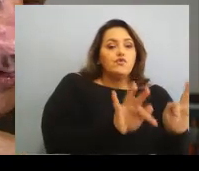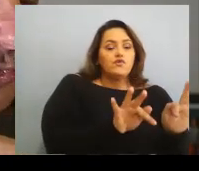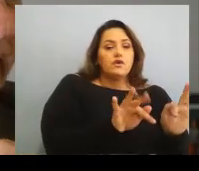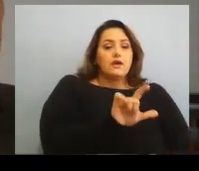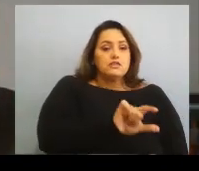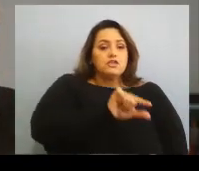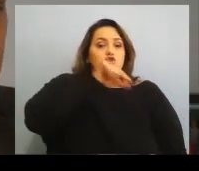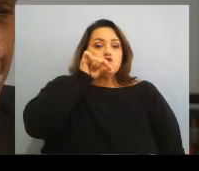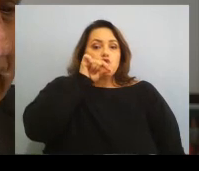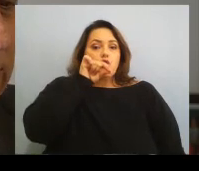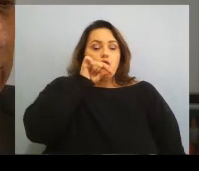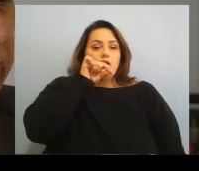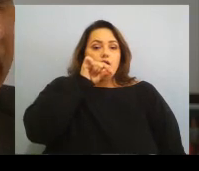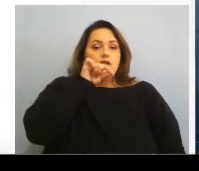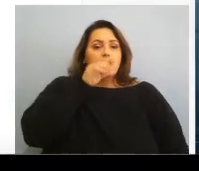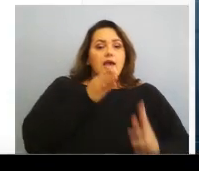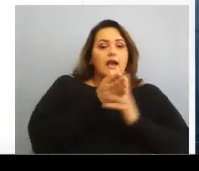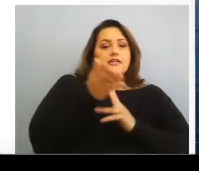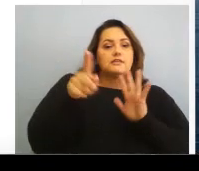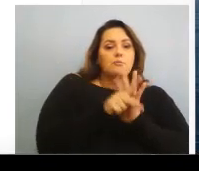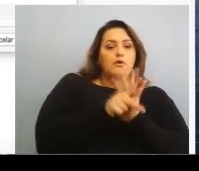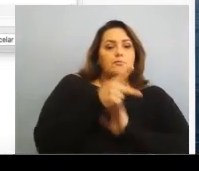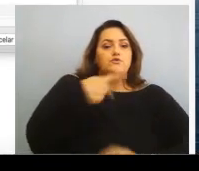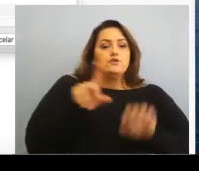Você clica em escolher, entra no teu sistema,